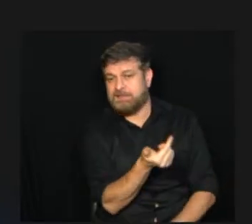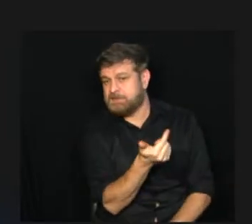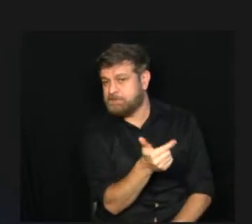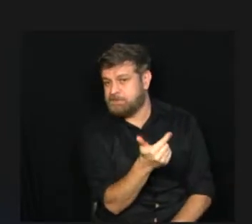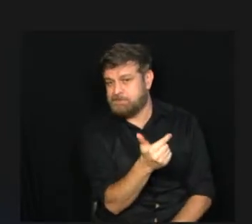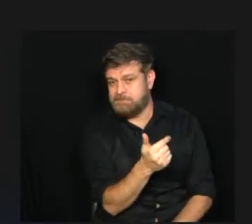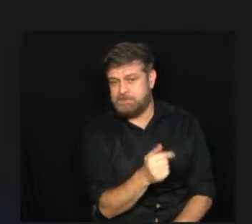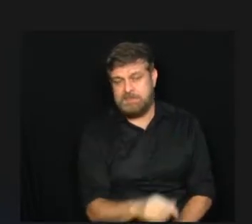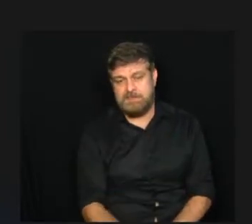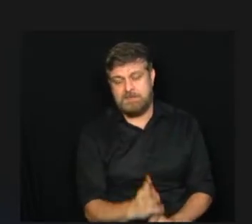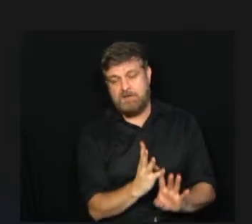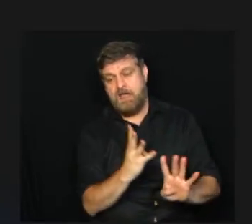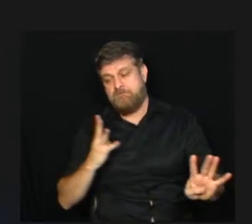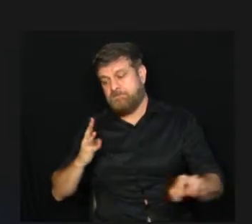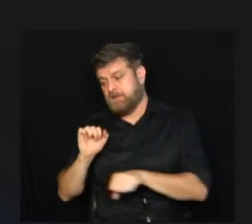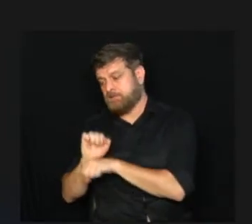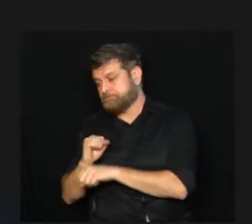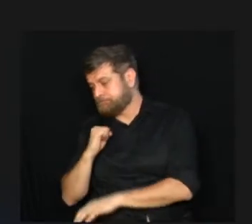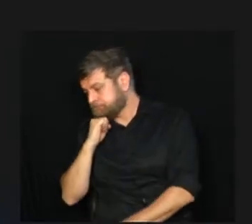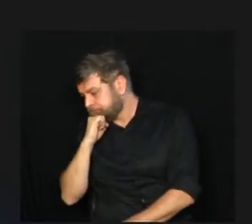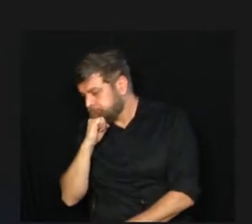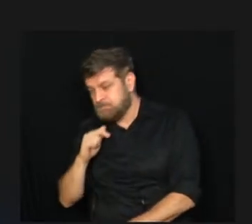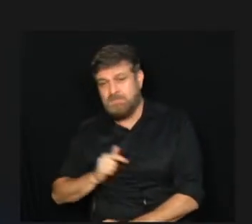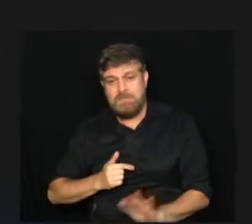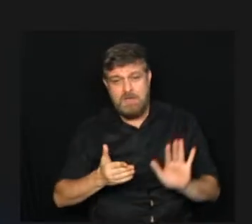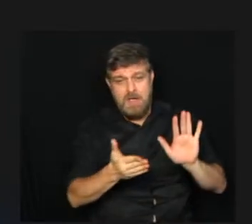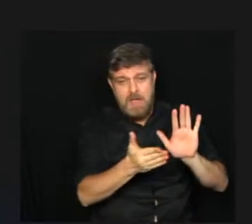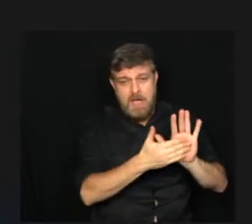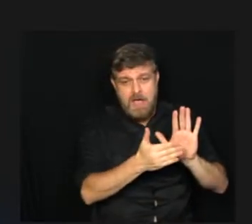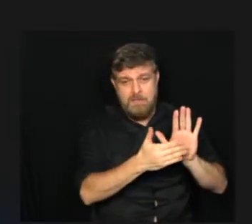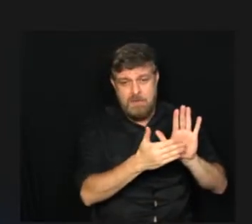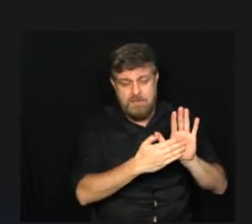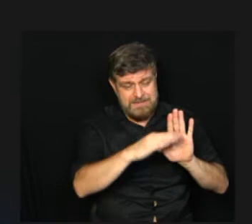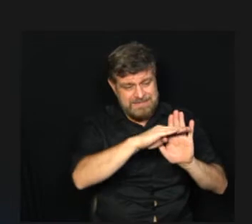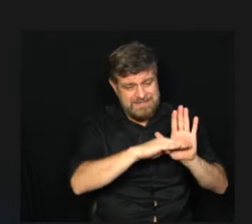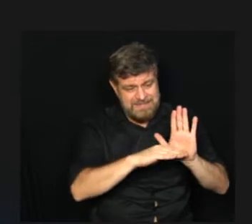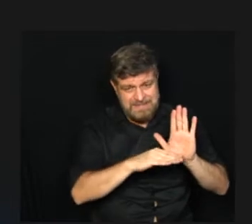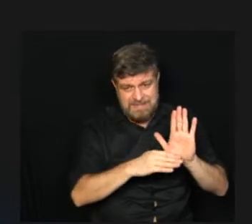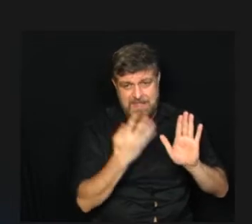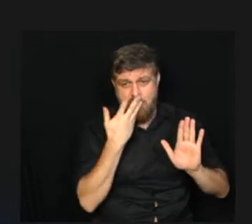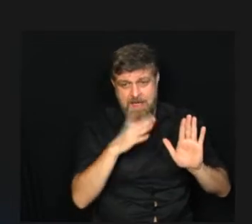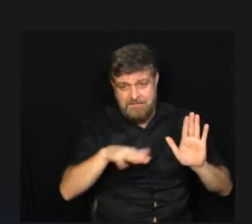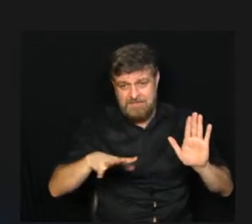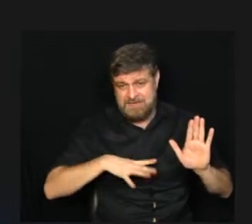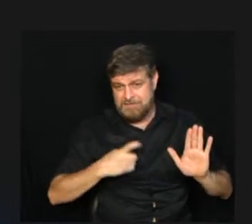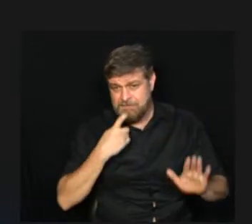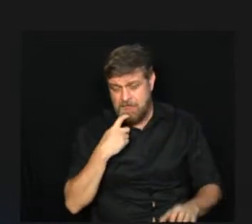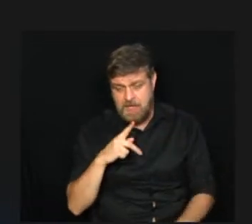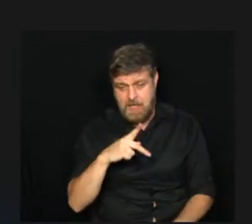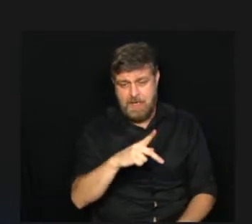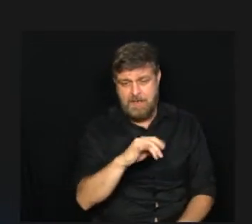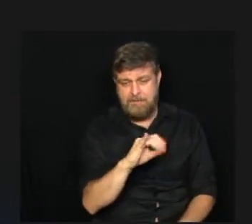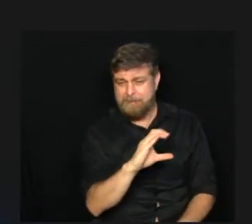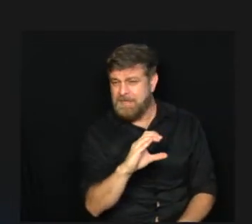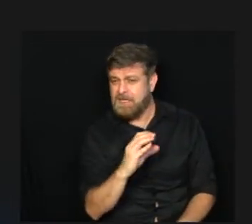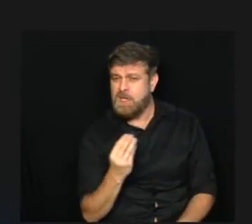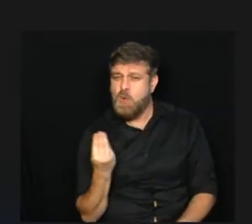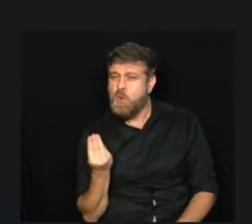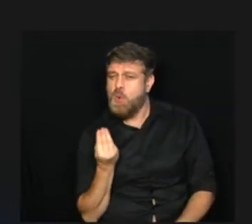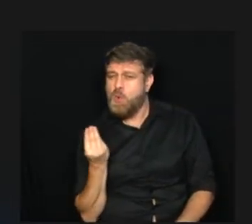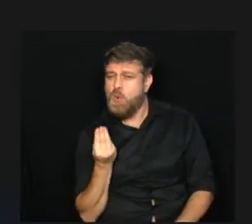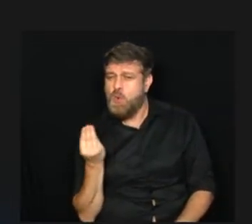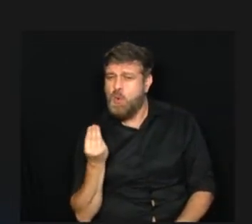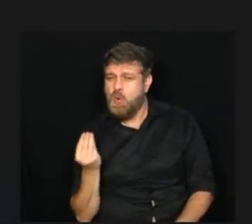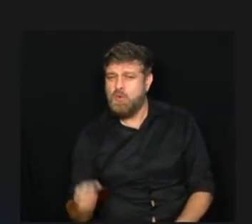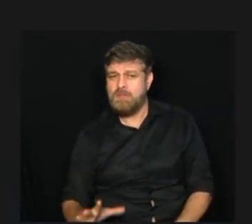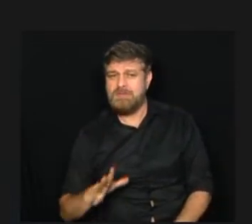a respeito da proposta do próprio PIC, né, de como o município